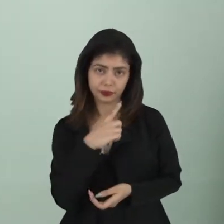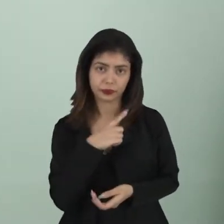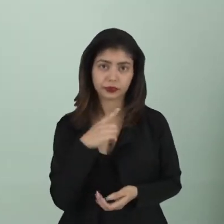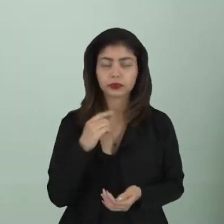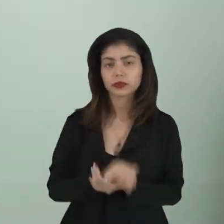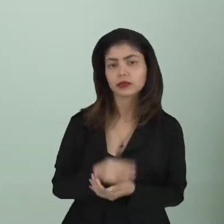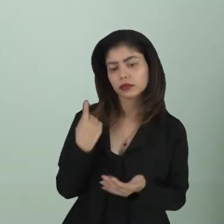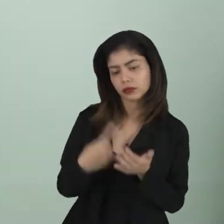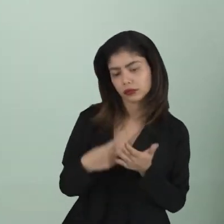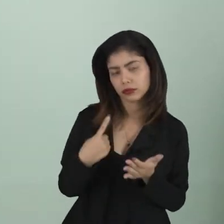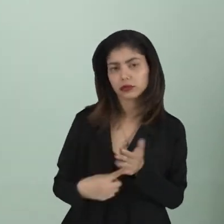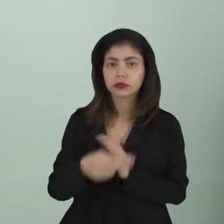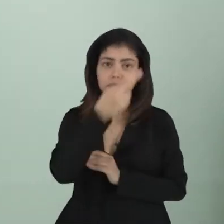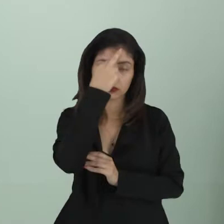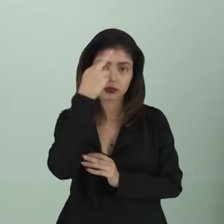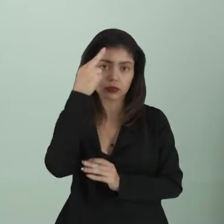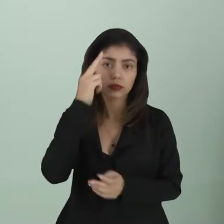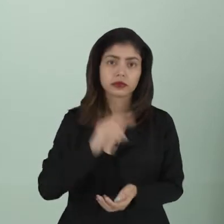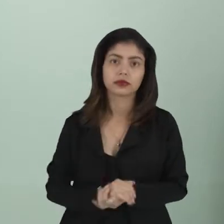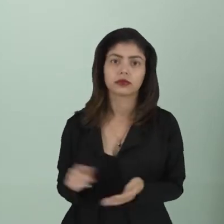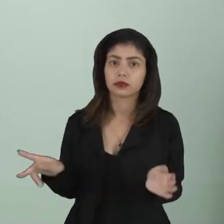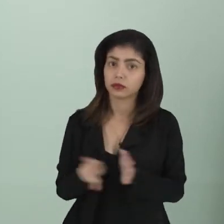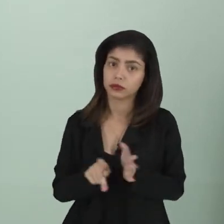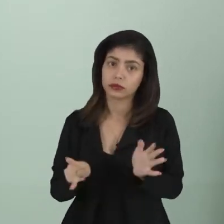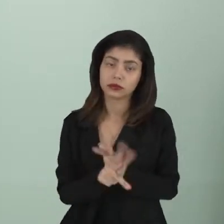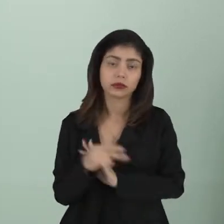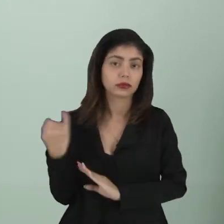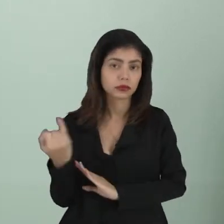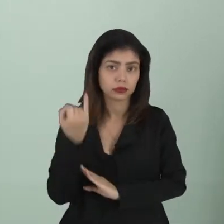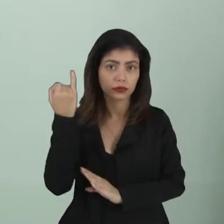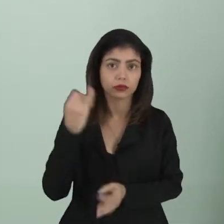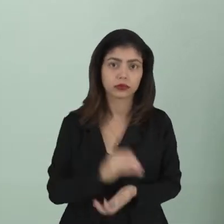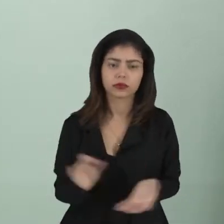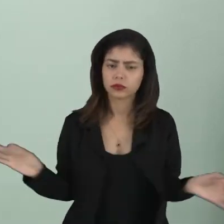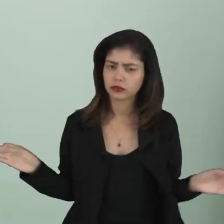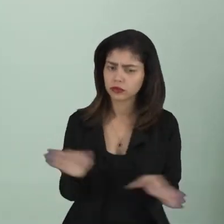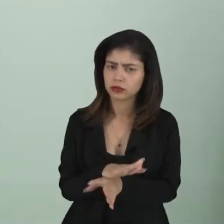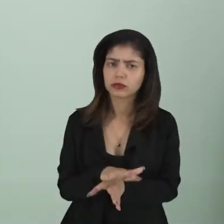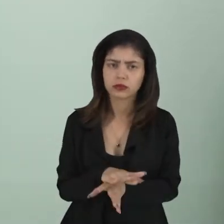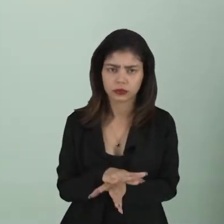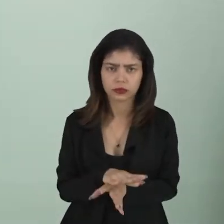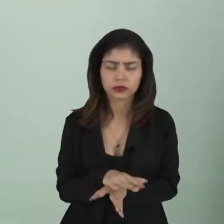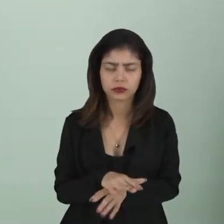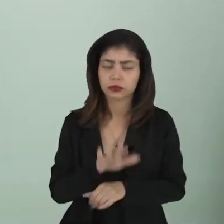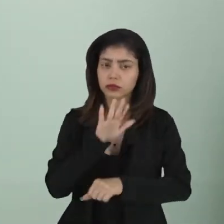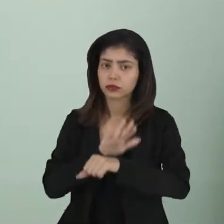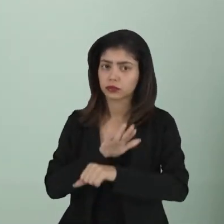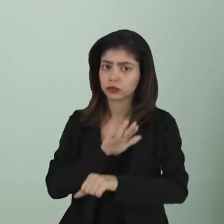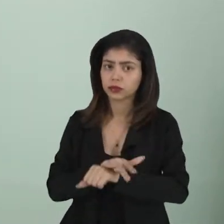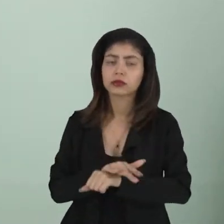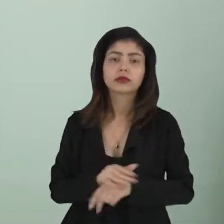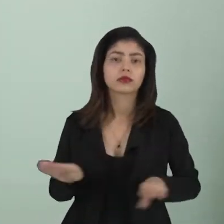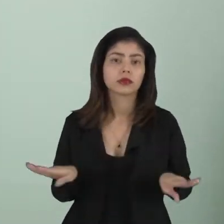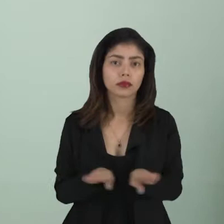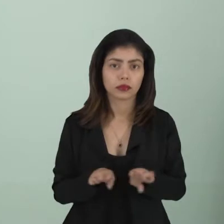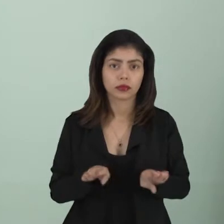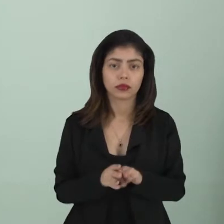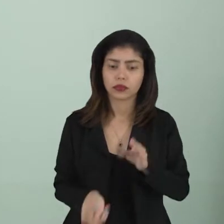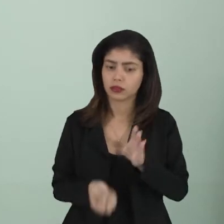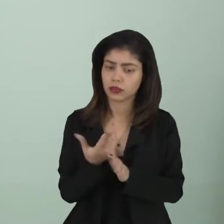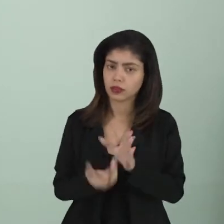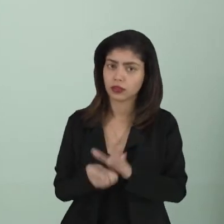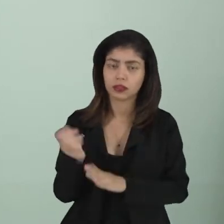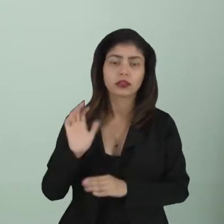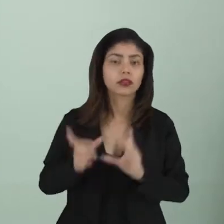ocorreram marcos históricos absolutamente fundamentais e que acabaram contribuindo com a efetivação do modo de